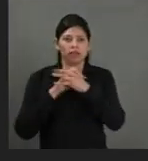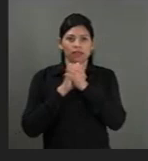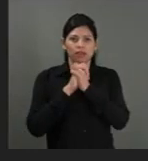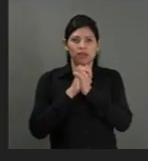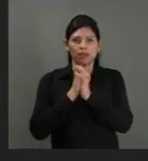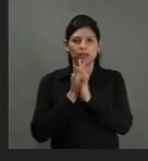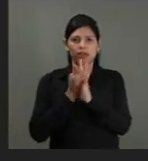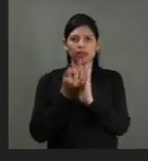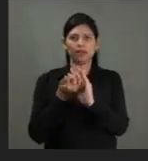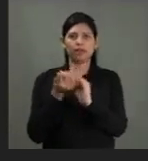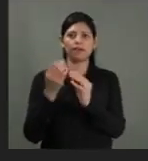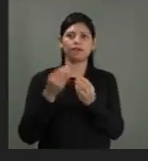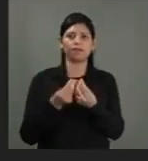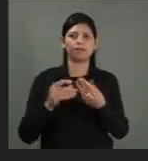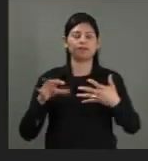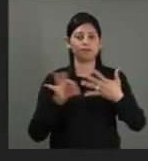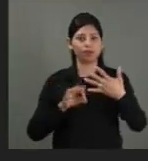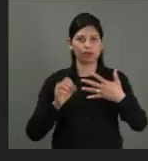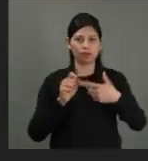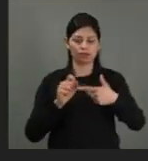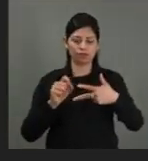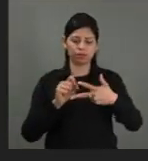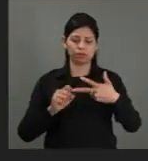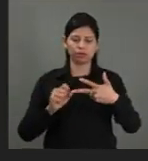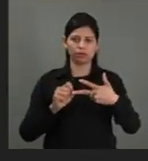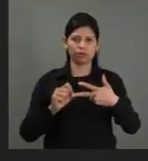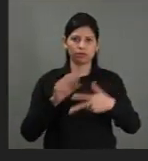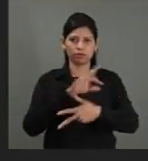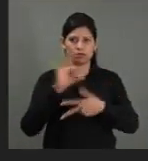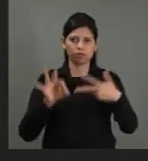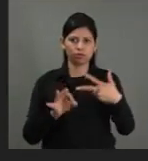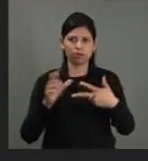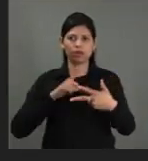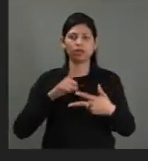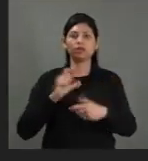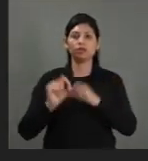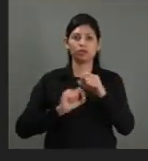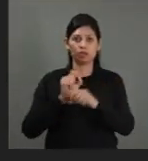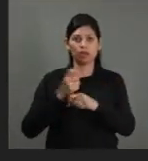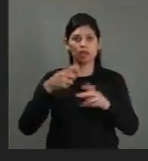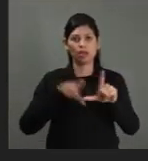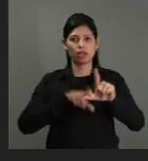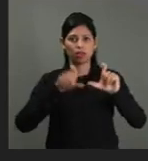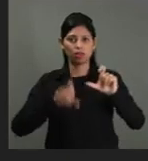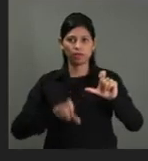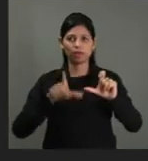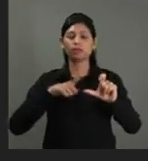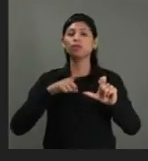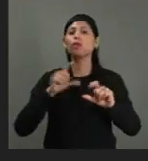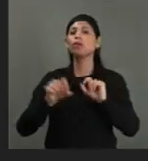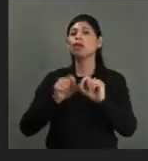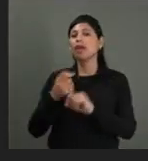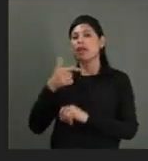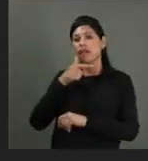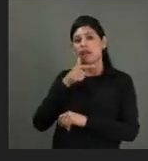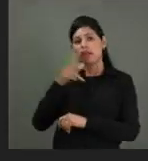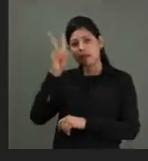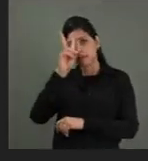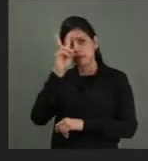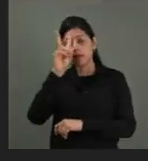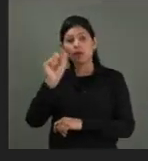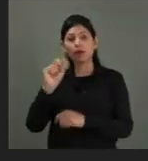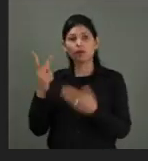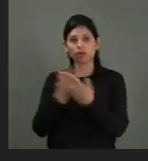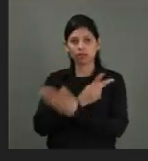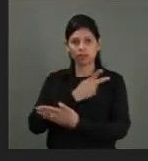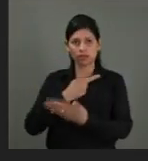independência entre os poderes. Nós precisamos, senhor presidente, para finalizar, sempre lembrar que durante a última campanha presidencial, né,